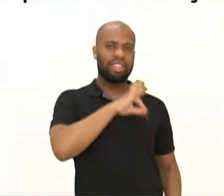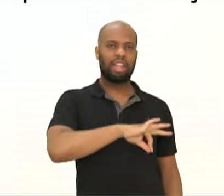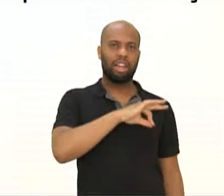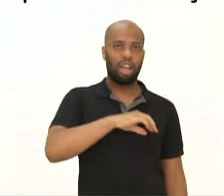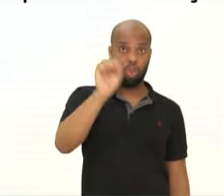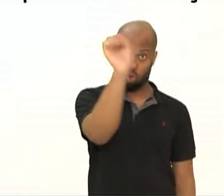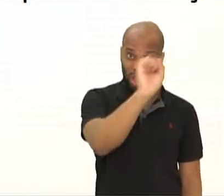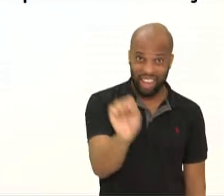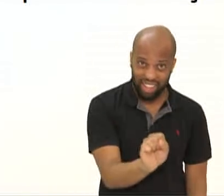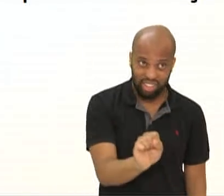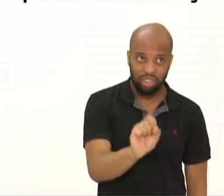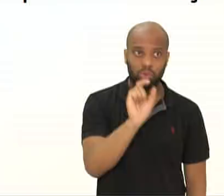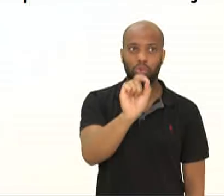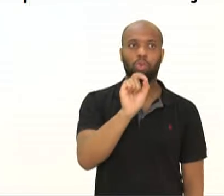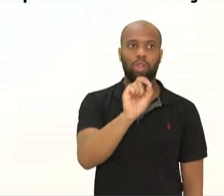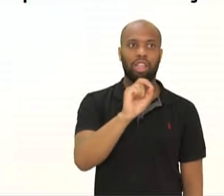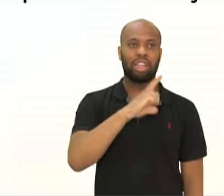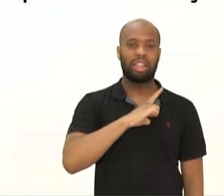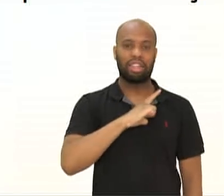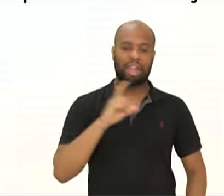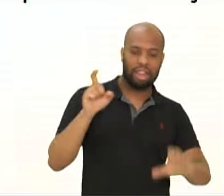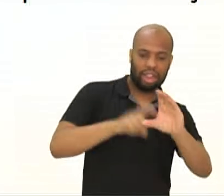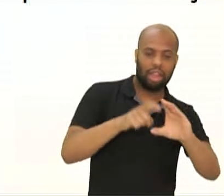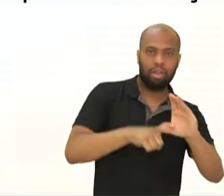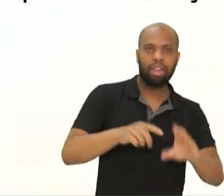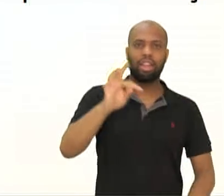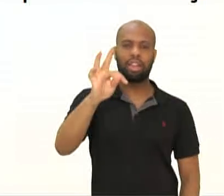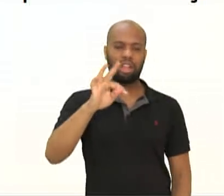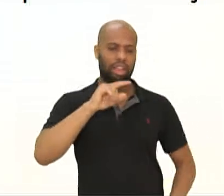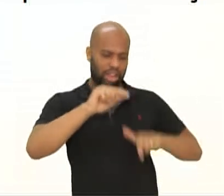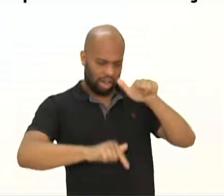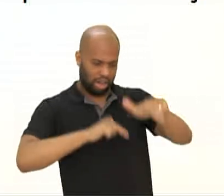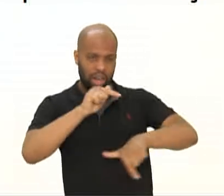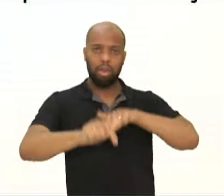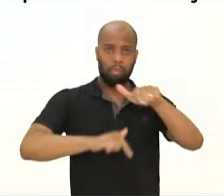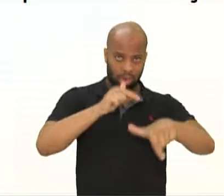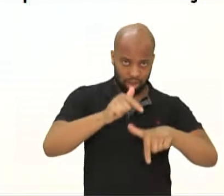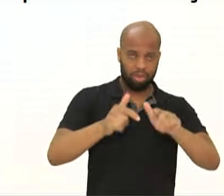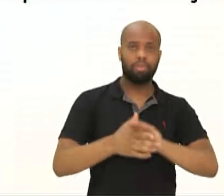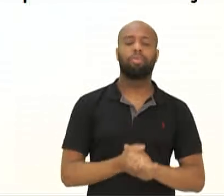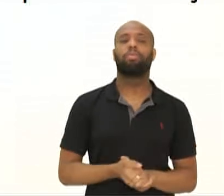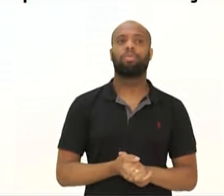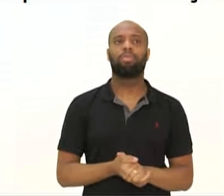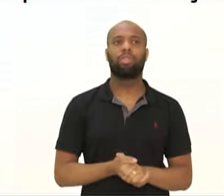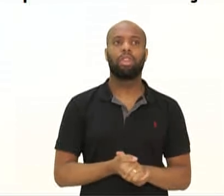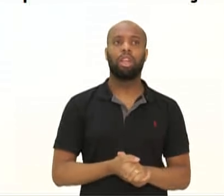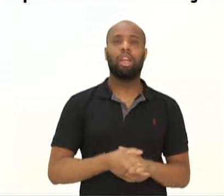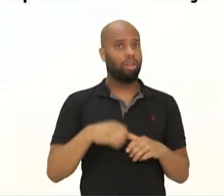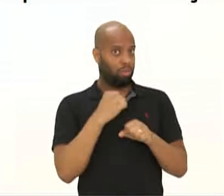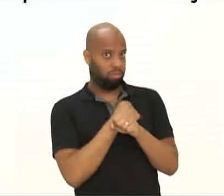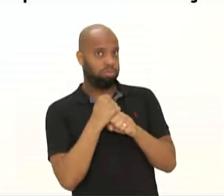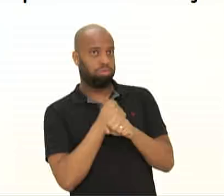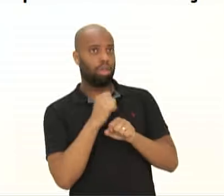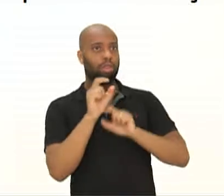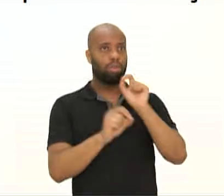S, em função do tempo de serviço T, em anos,